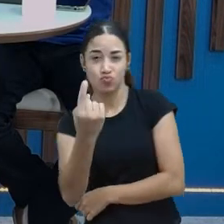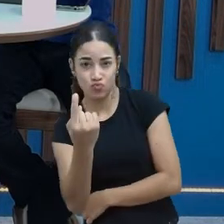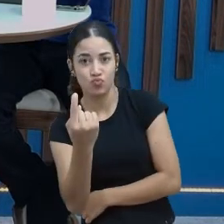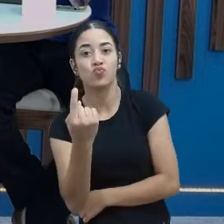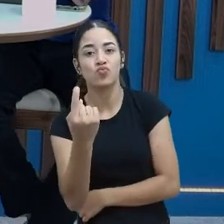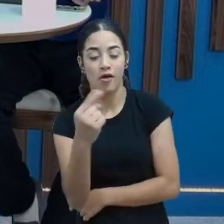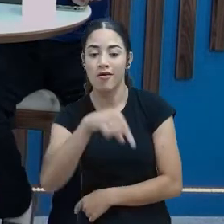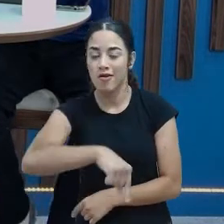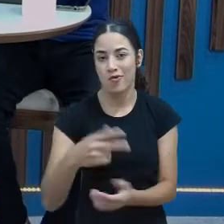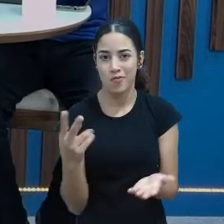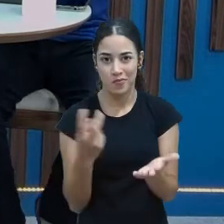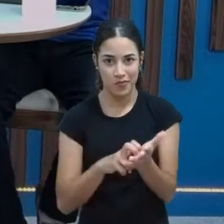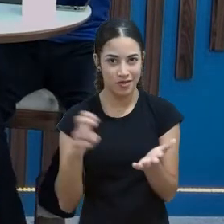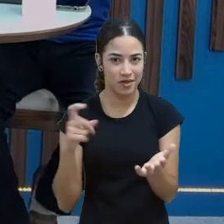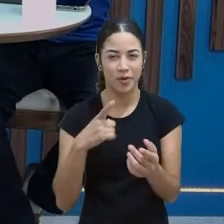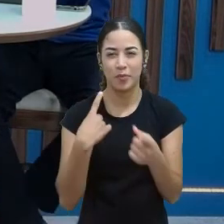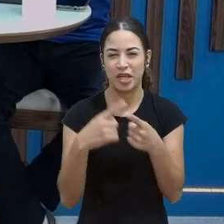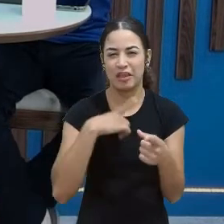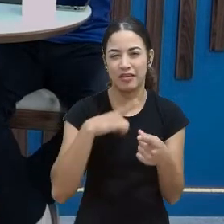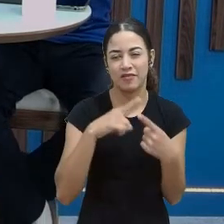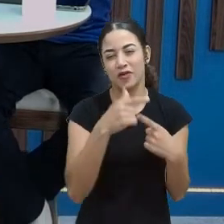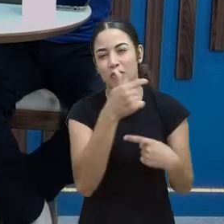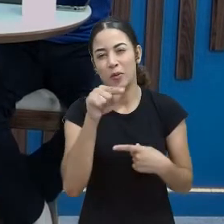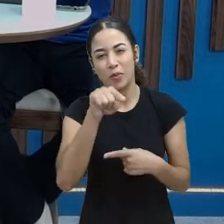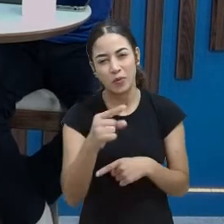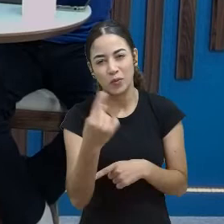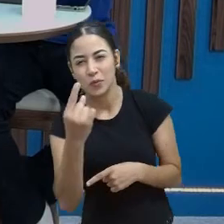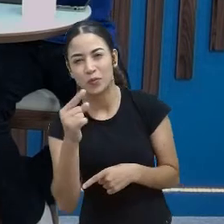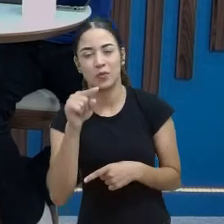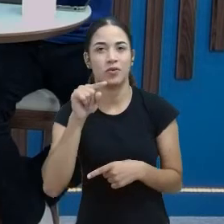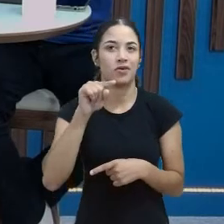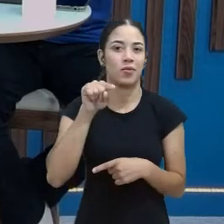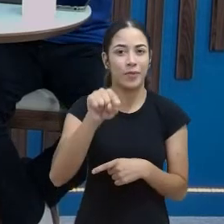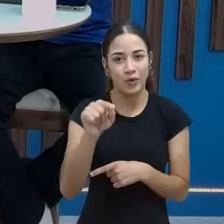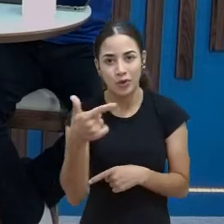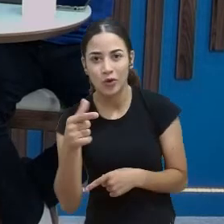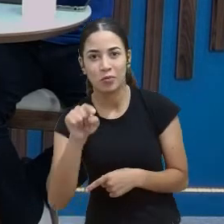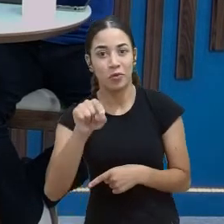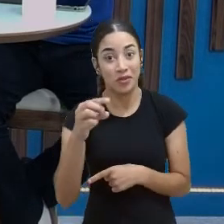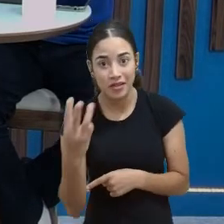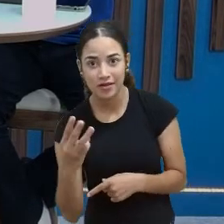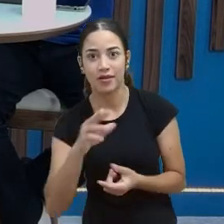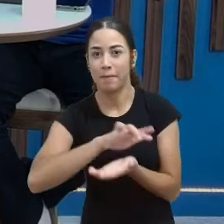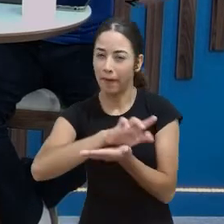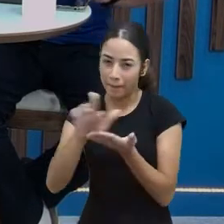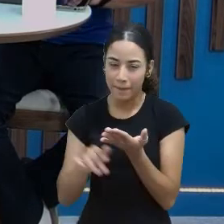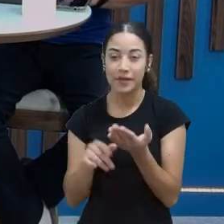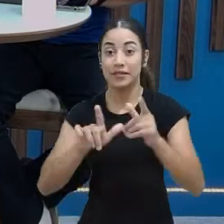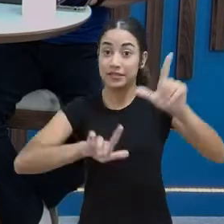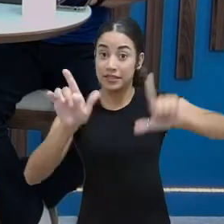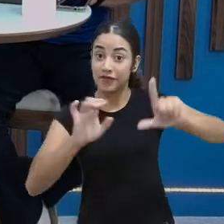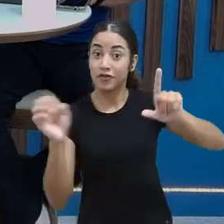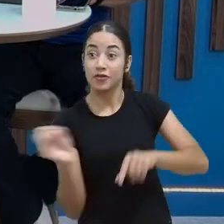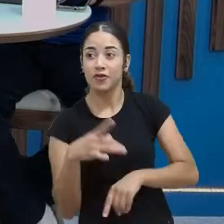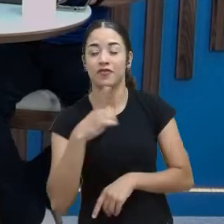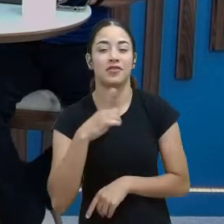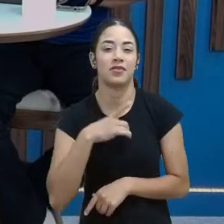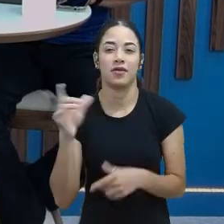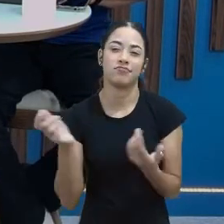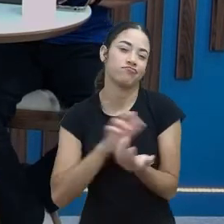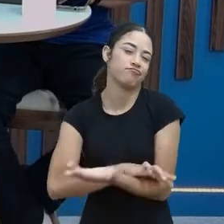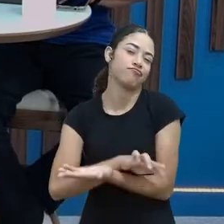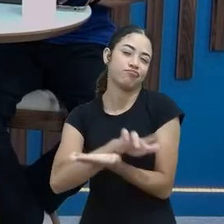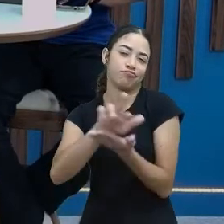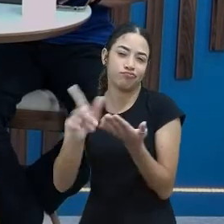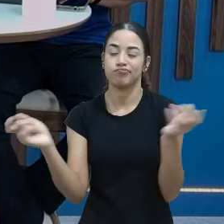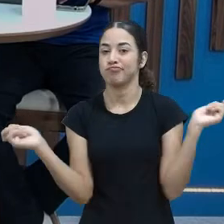22.1 agora de manhã. É porque tem 22.1, 22.2, 3, 4. A TV Nova Nordeste, ela tem canais aí para todas